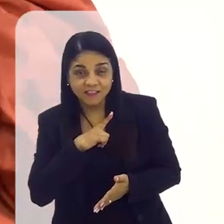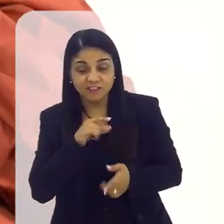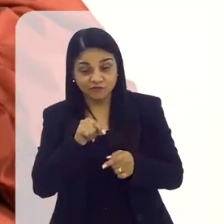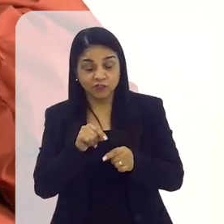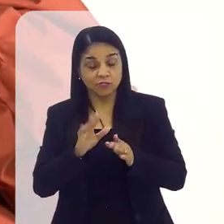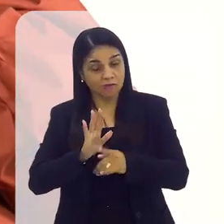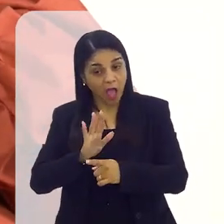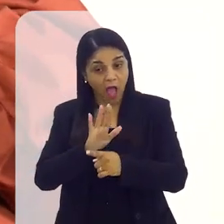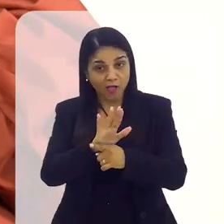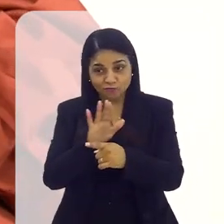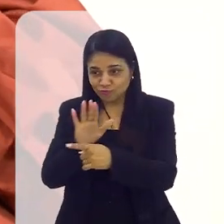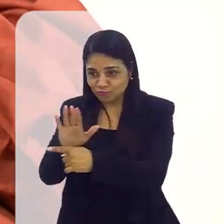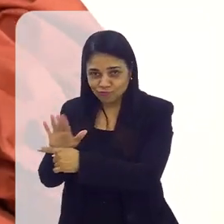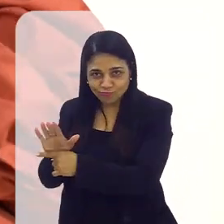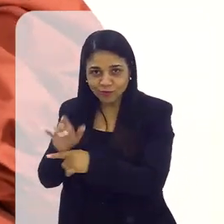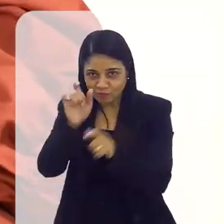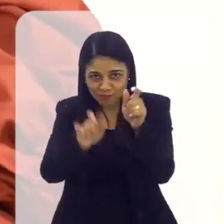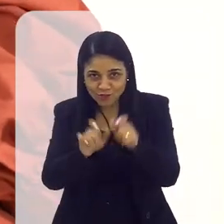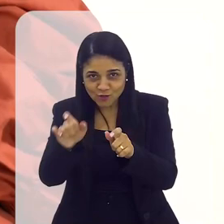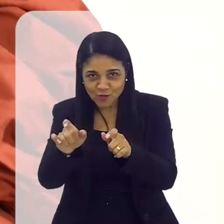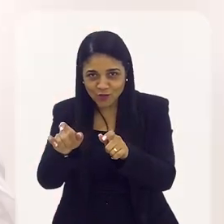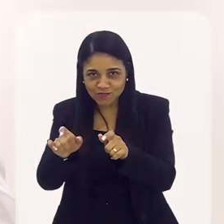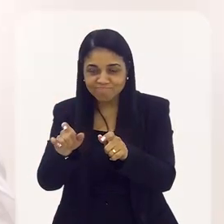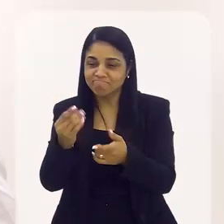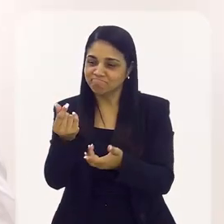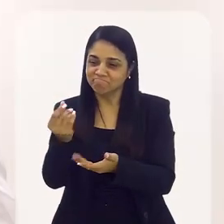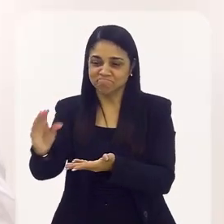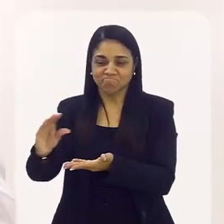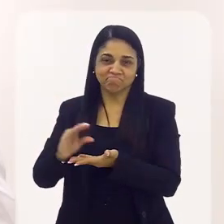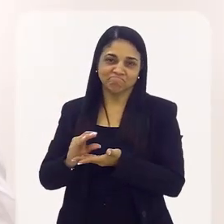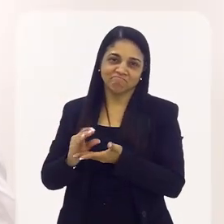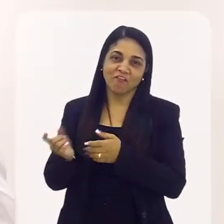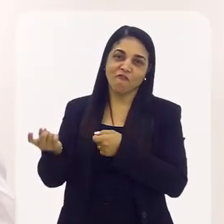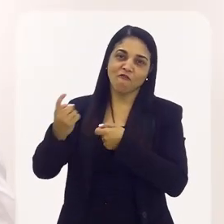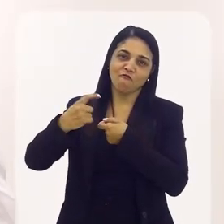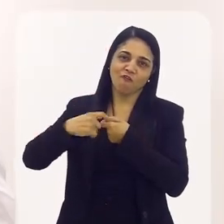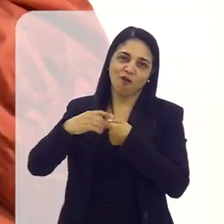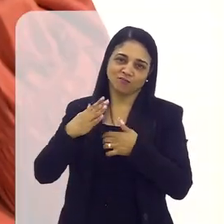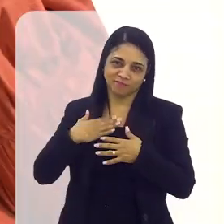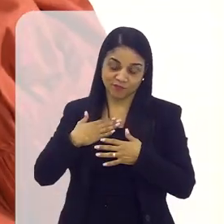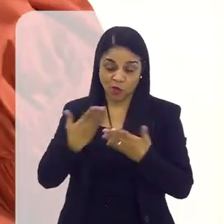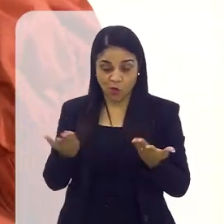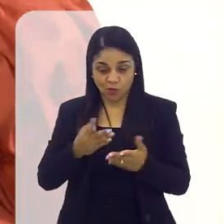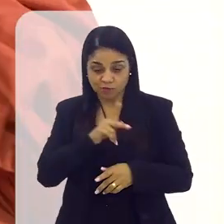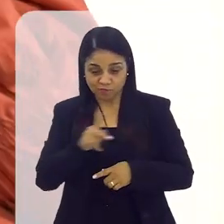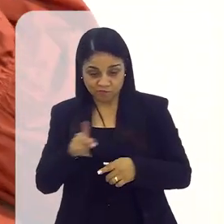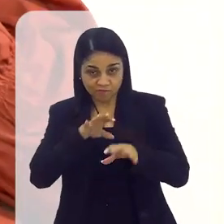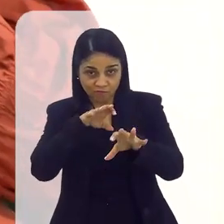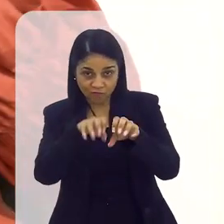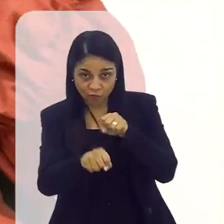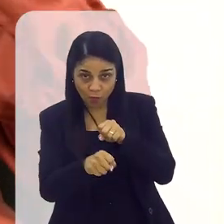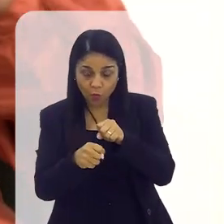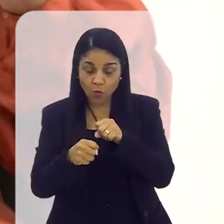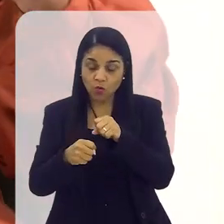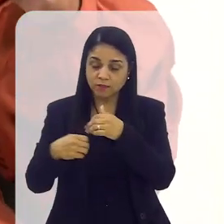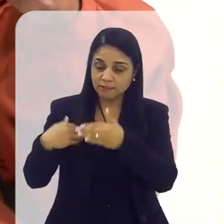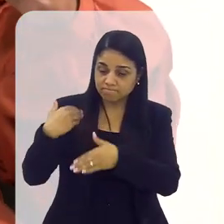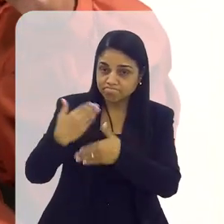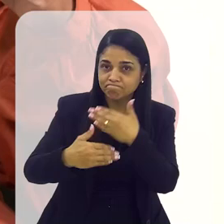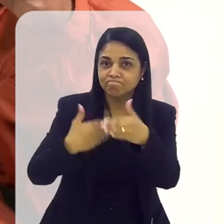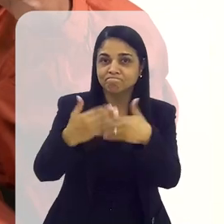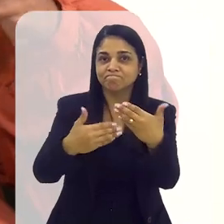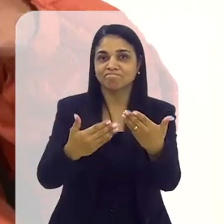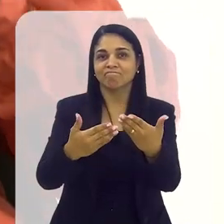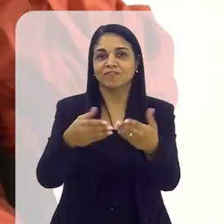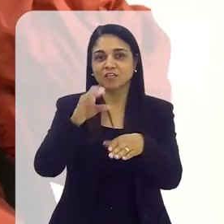a prosperidade financeira, ela acaba correndo atrás de você. Sim. E professor hoje que se formou nessa trajetória que eu